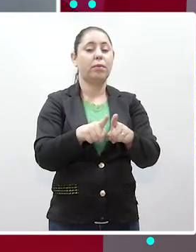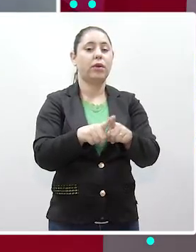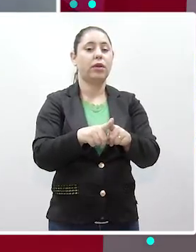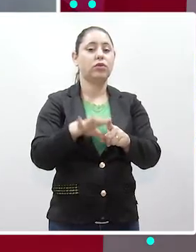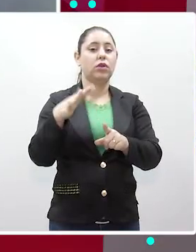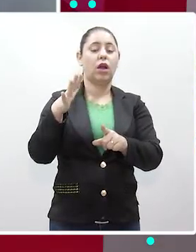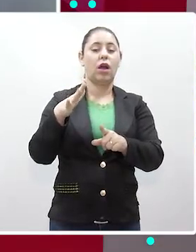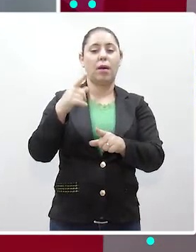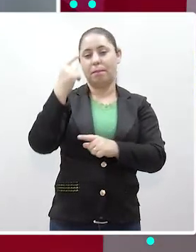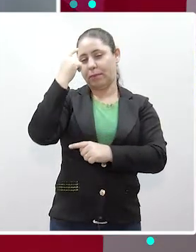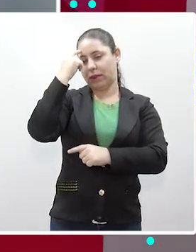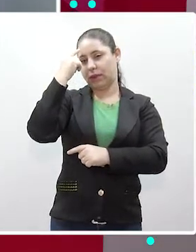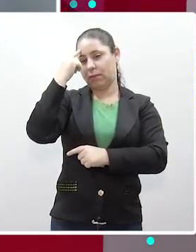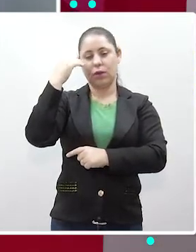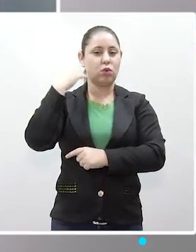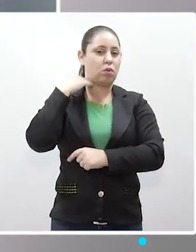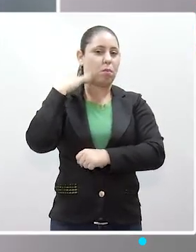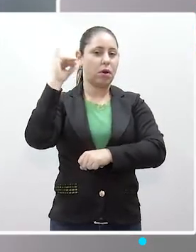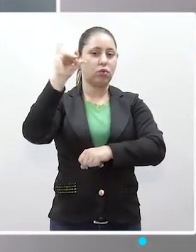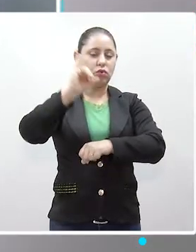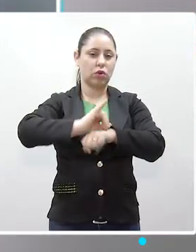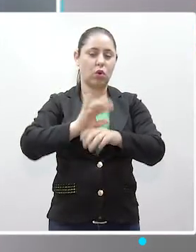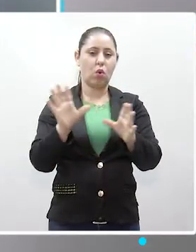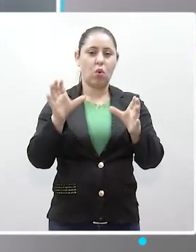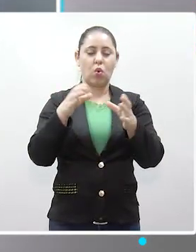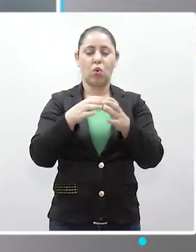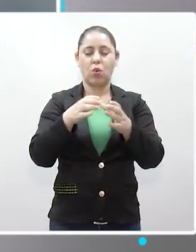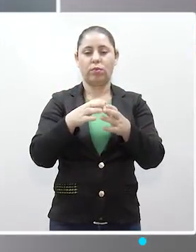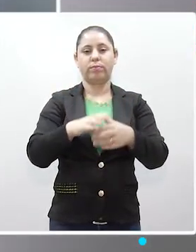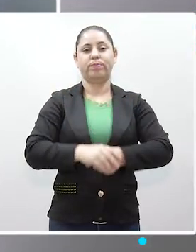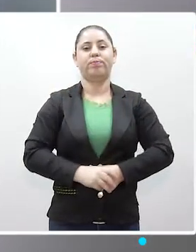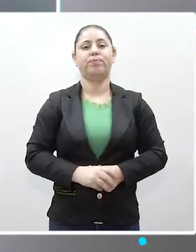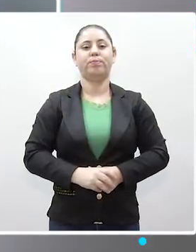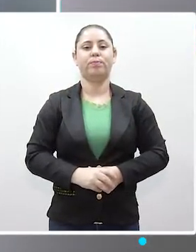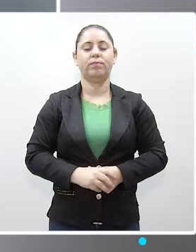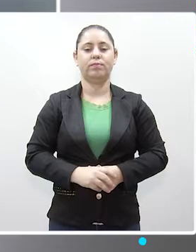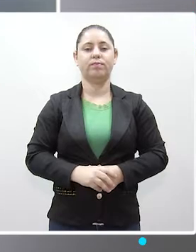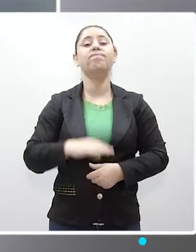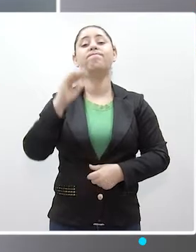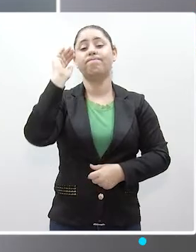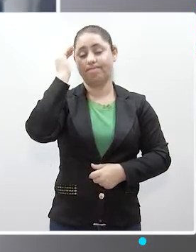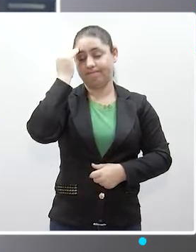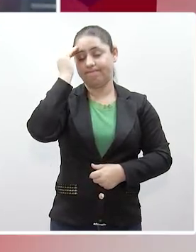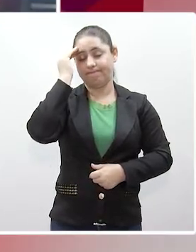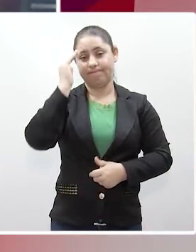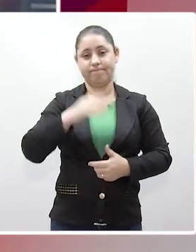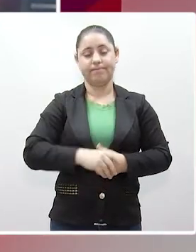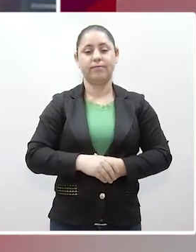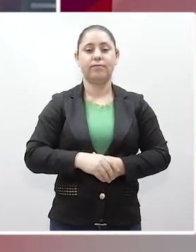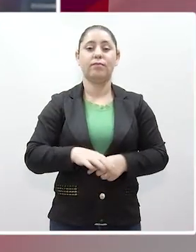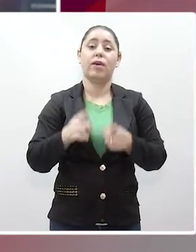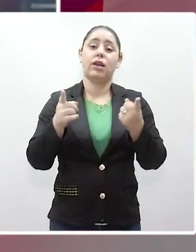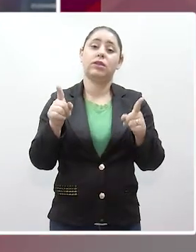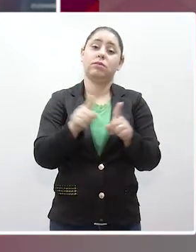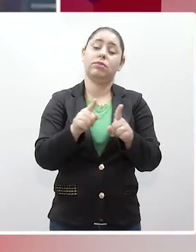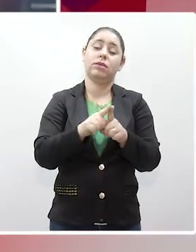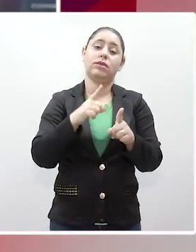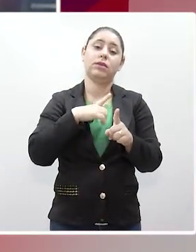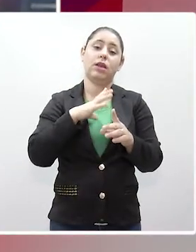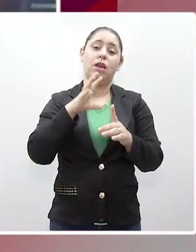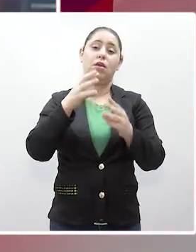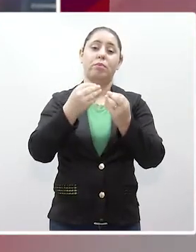seja uma das linhas de pensamento do Banco Central, do Comitê de Política Monetária, na verdade. De todo modo, tem esse efeito